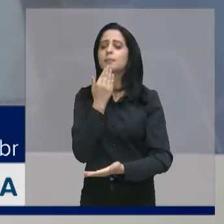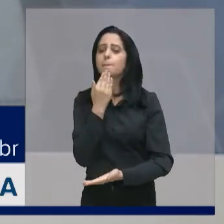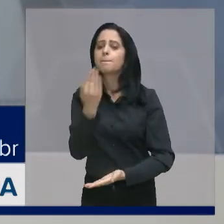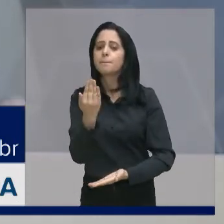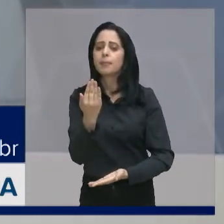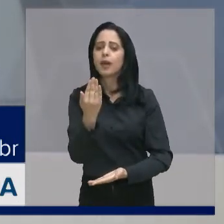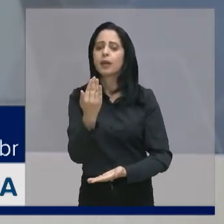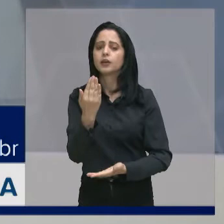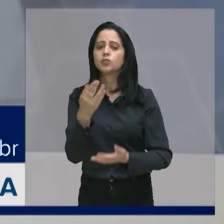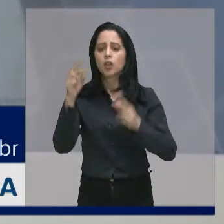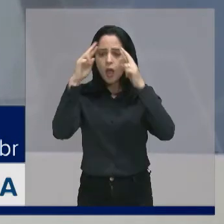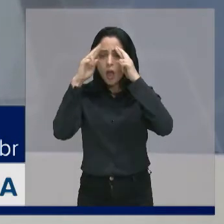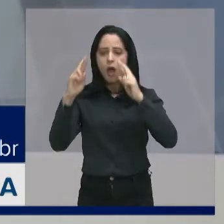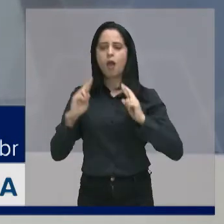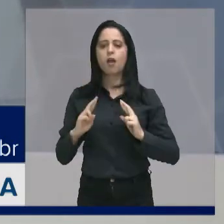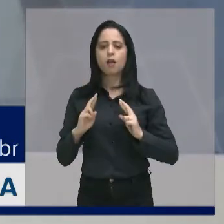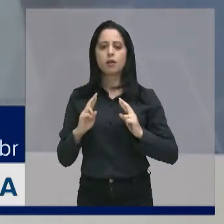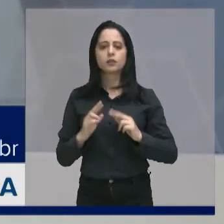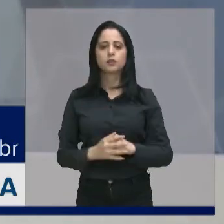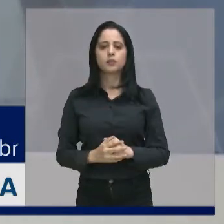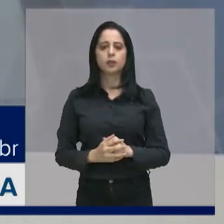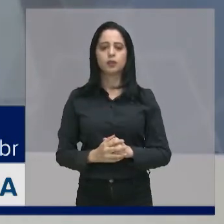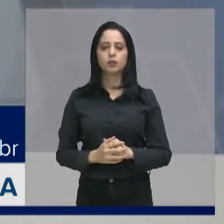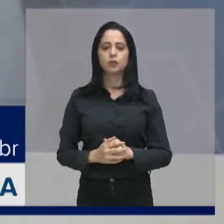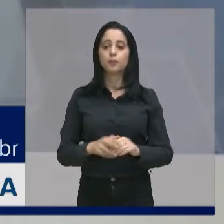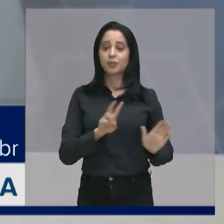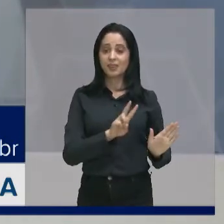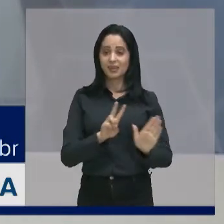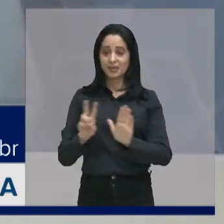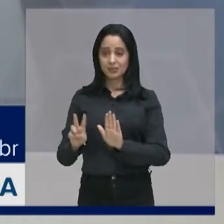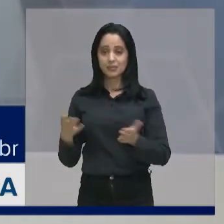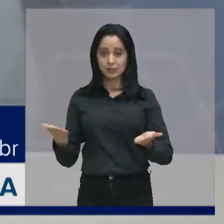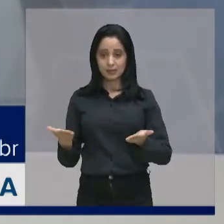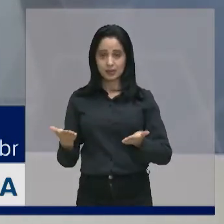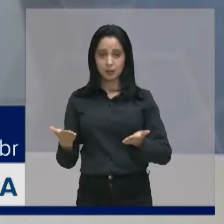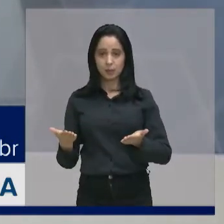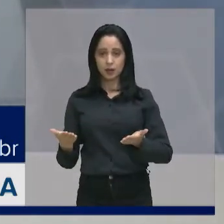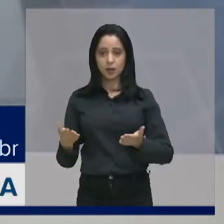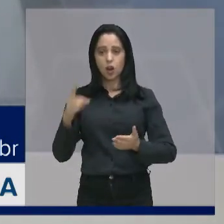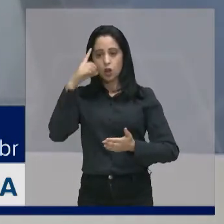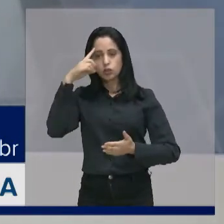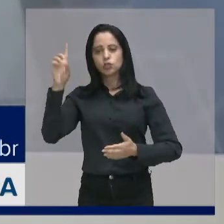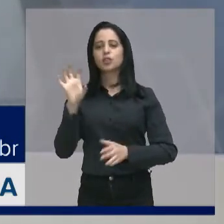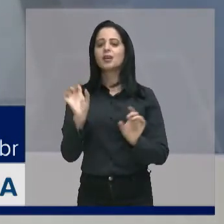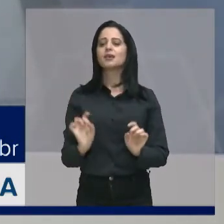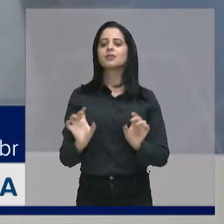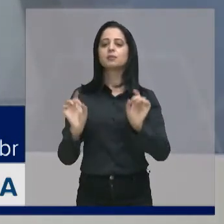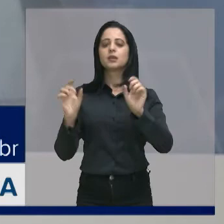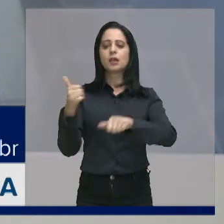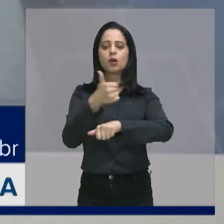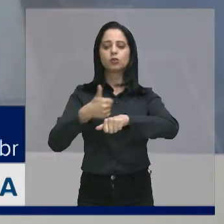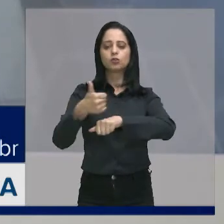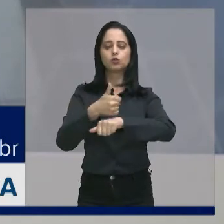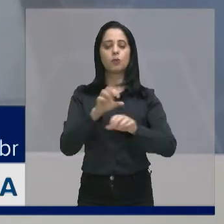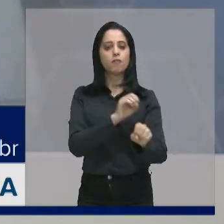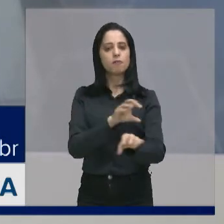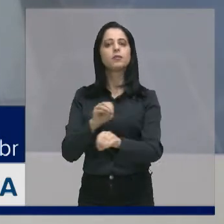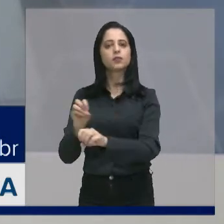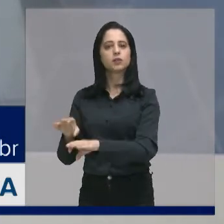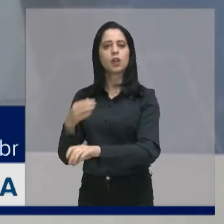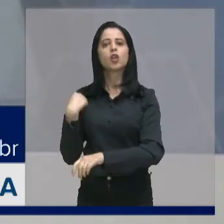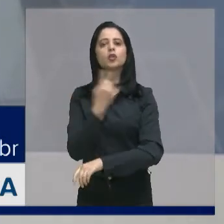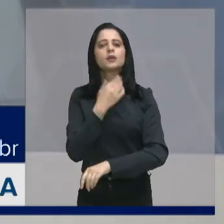pleito. Nessa semana que nós comemoramos o Dia dos Profissionais da Educação, é isso que nós pedimos.